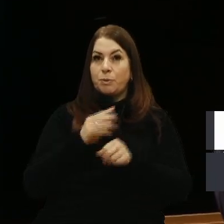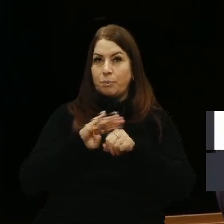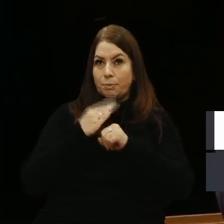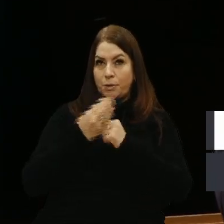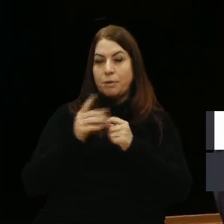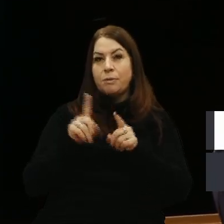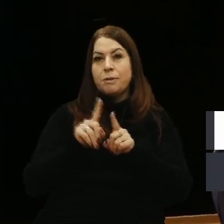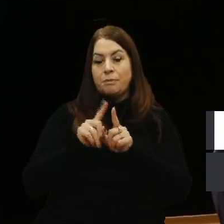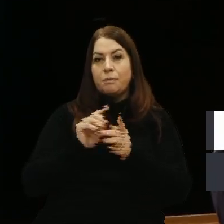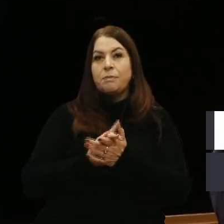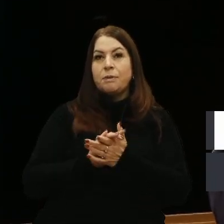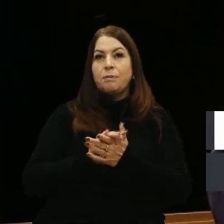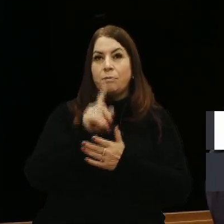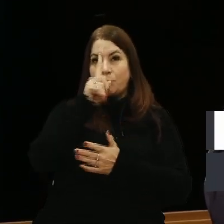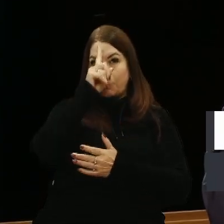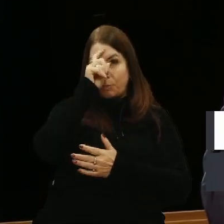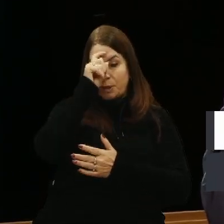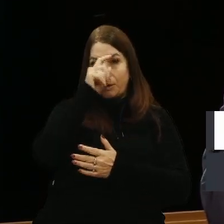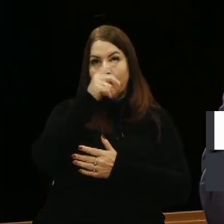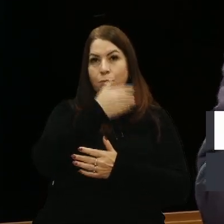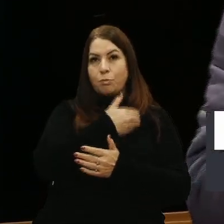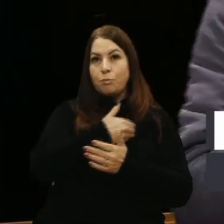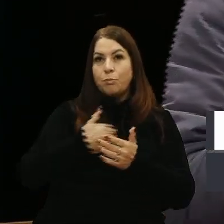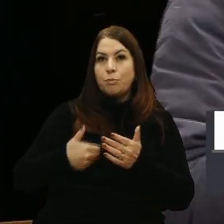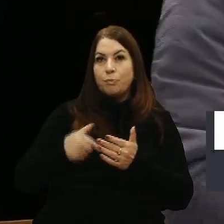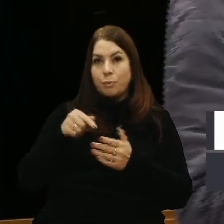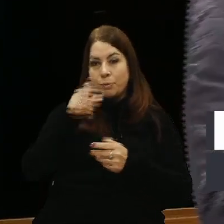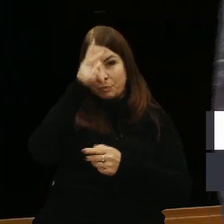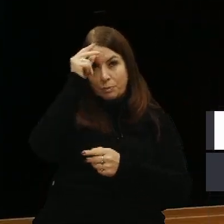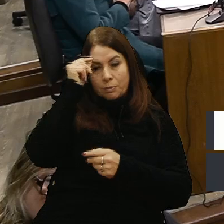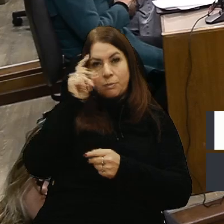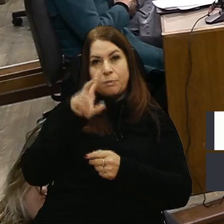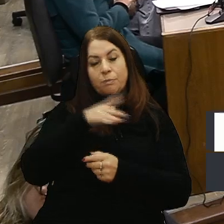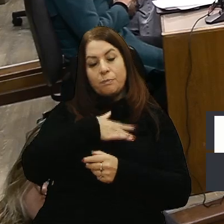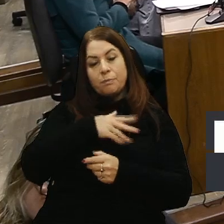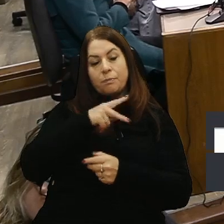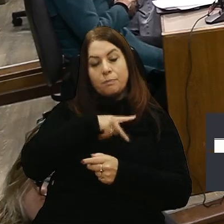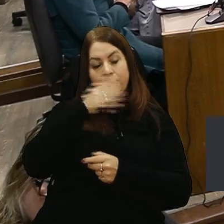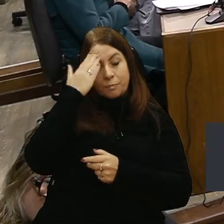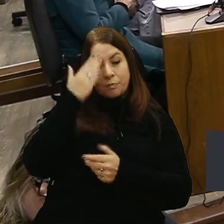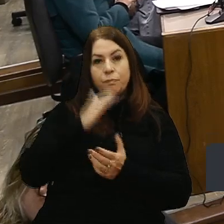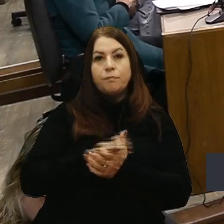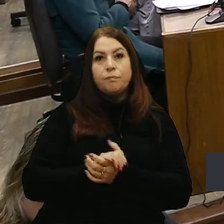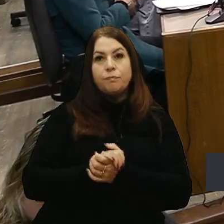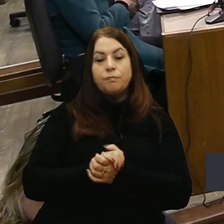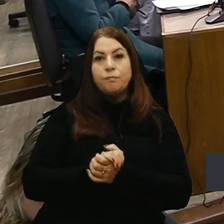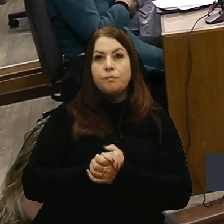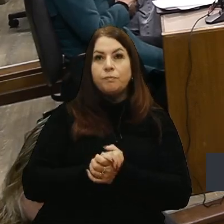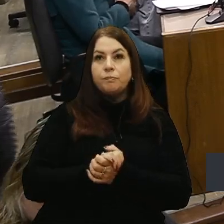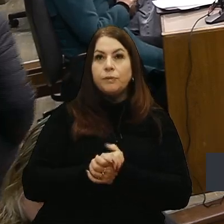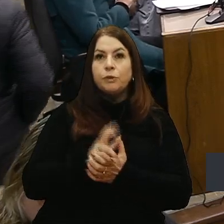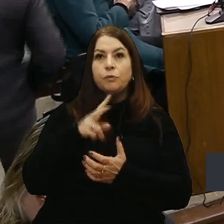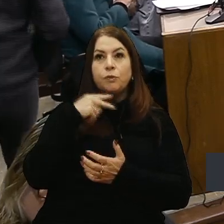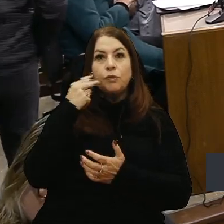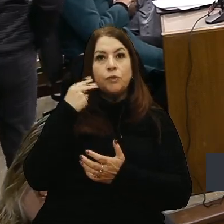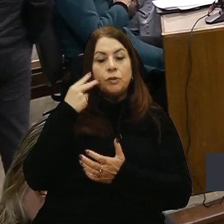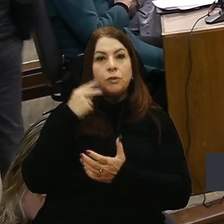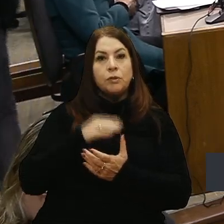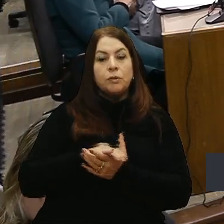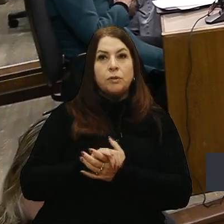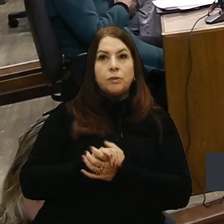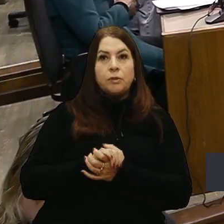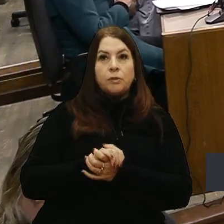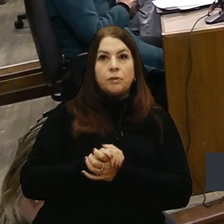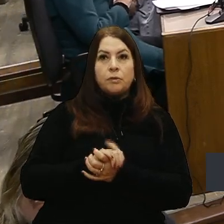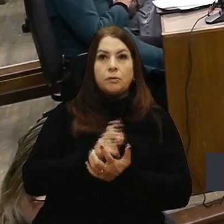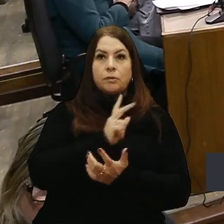também pelo Hospital Público Municipal. Obrigado, senhor presidente, seria isso. Obrigado, vereadora Andressa Marques. O próximo vereador inscrito é o